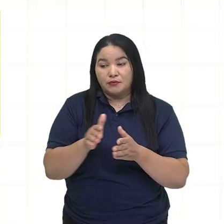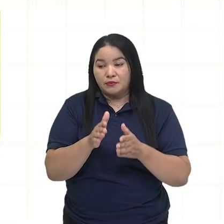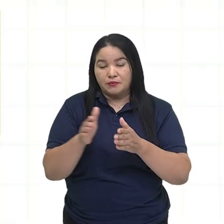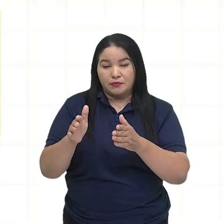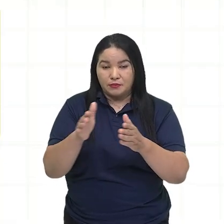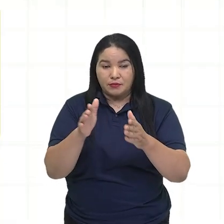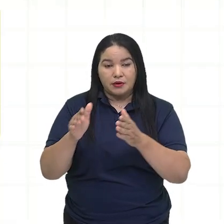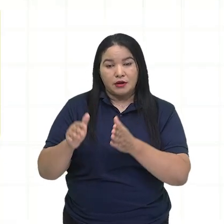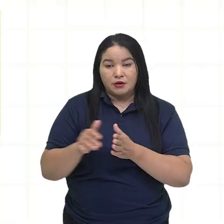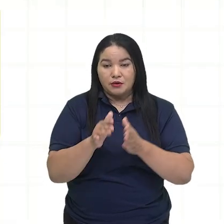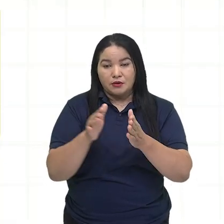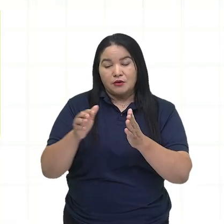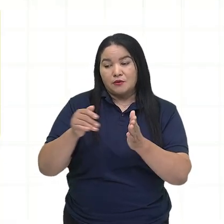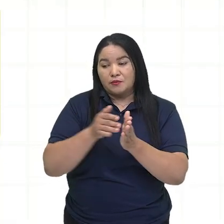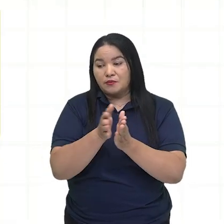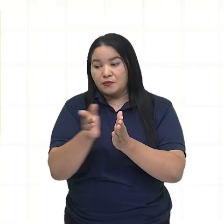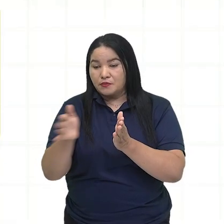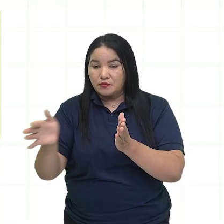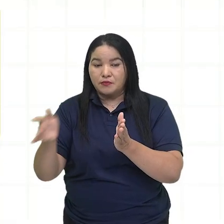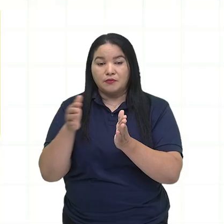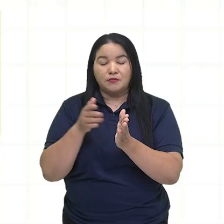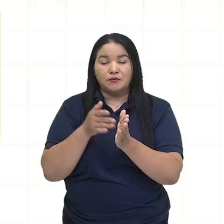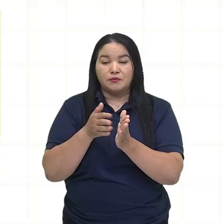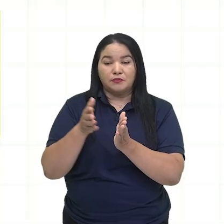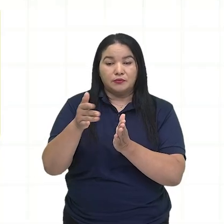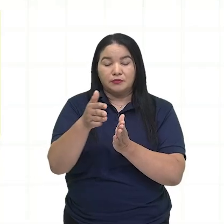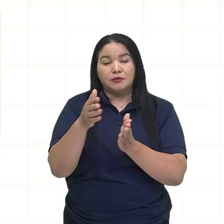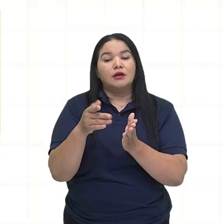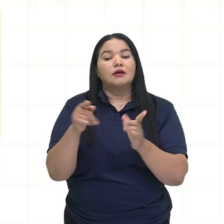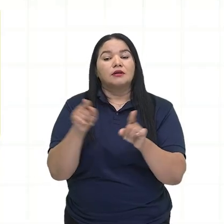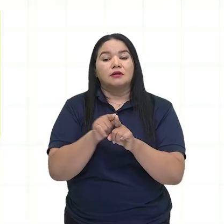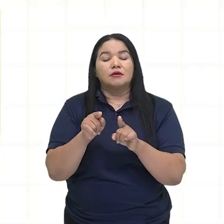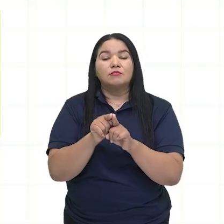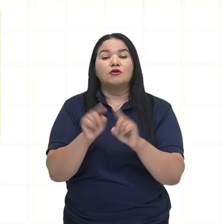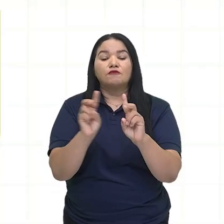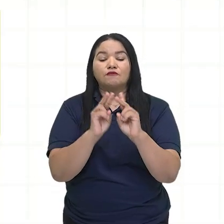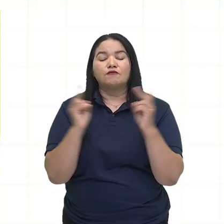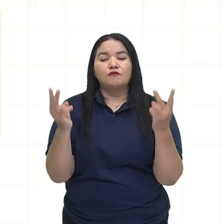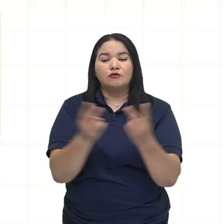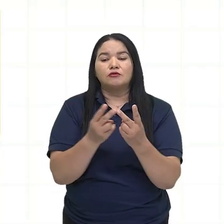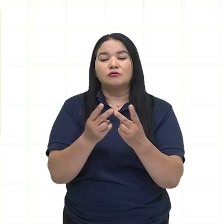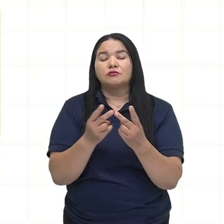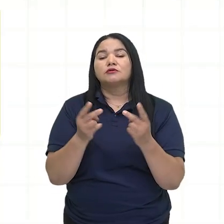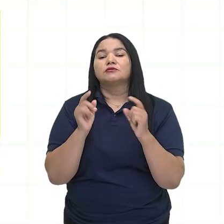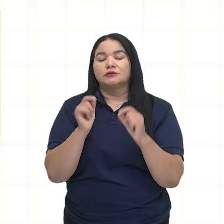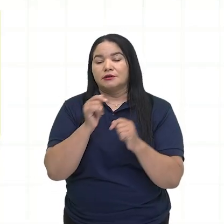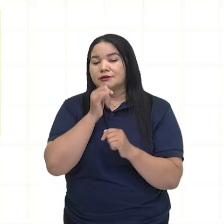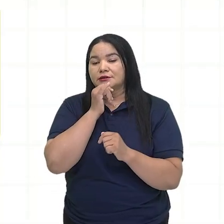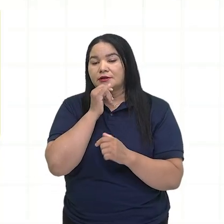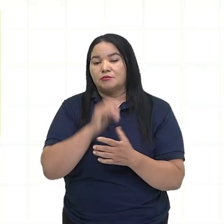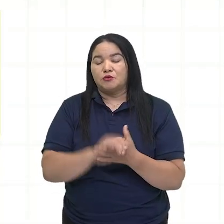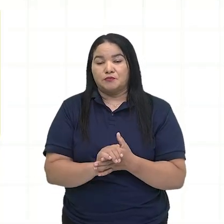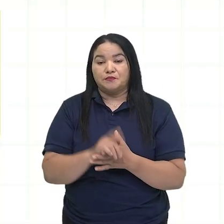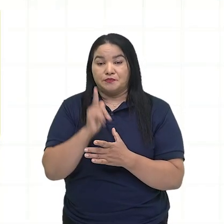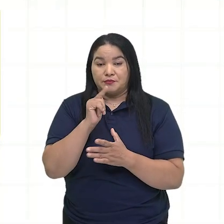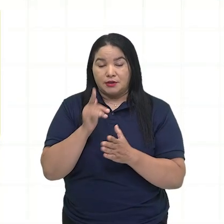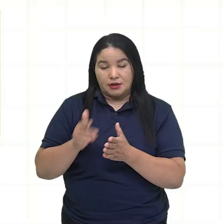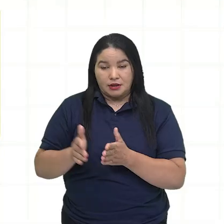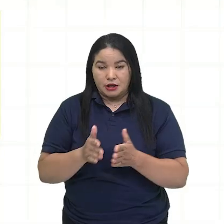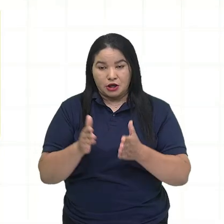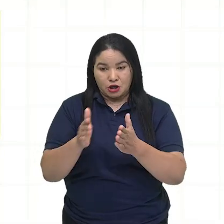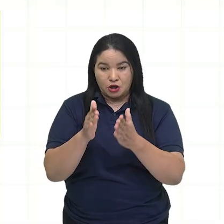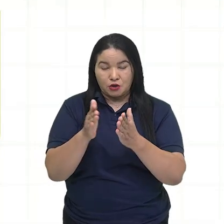né, que drenam o seu volume, e em termos de volume, ou seja, quando o rio Amazonas, né,